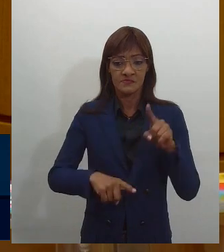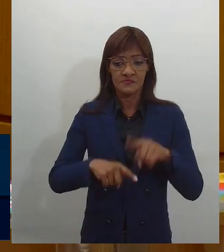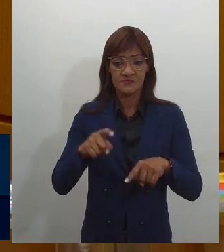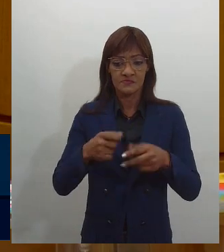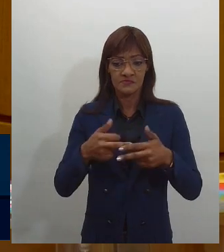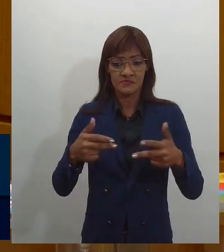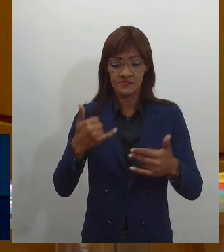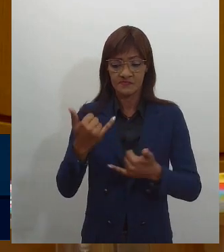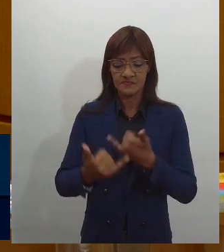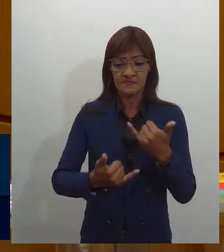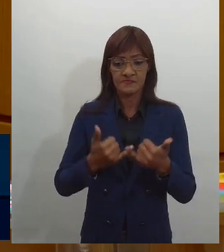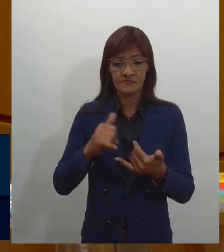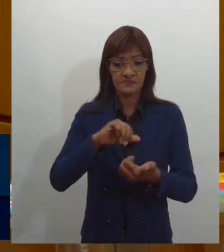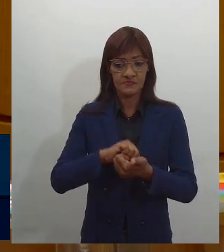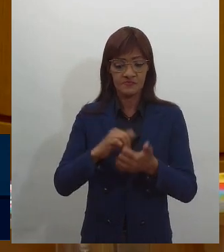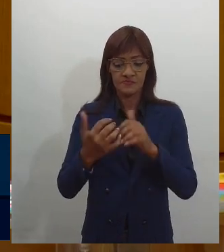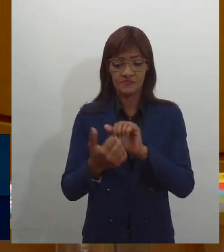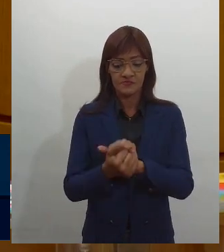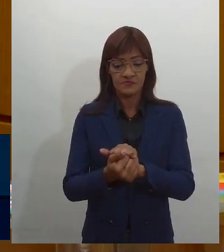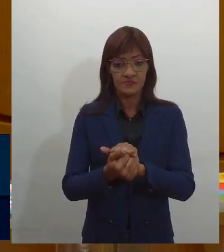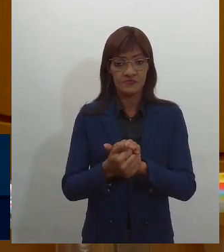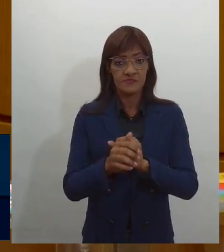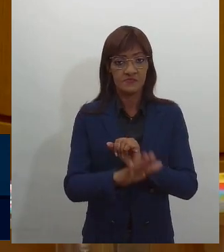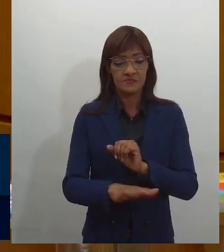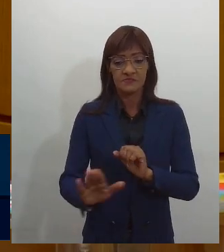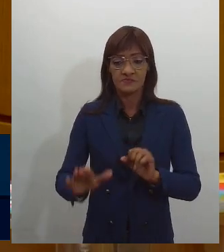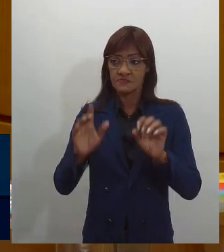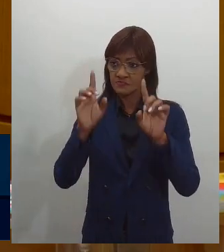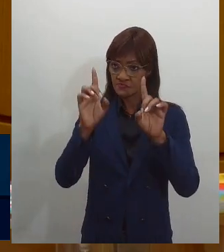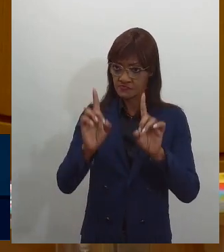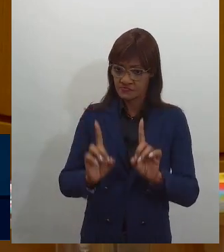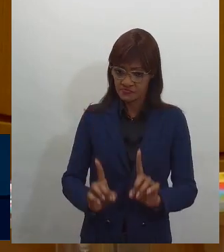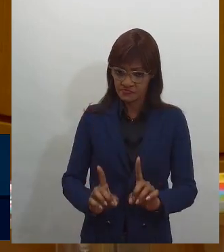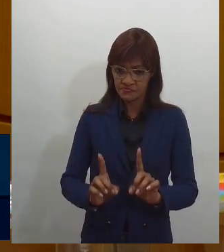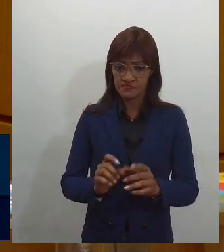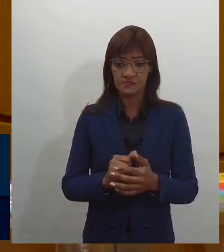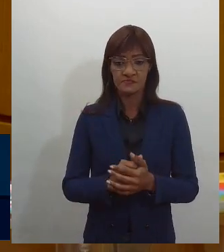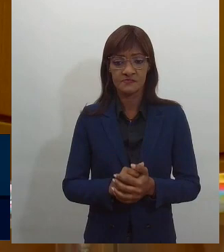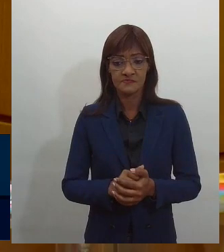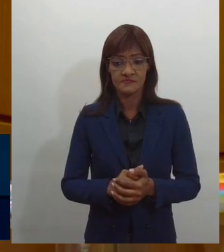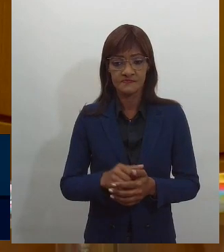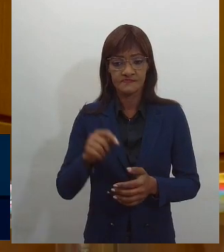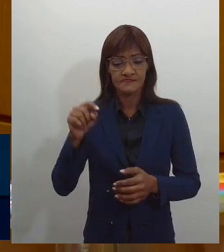com deficiência e atípicas aqui em frente,